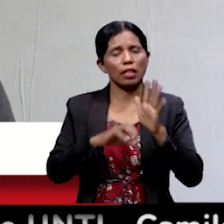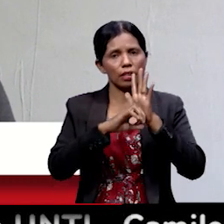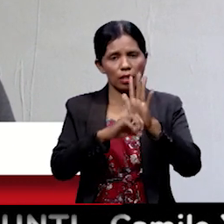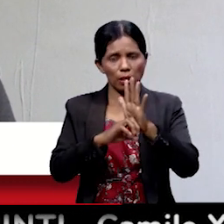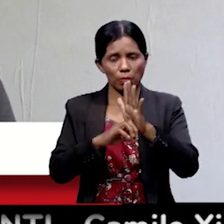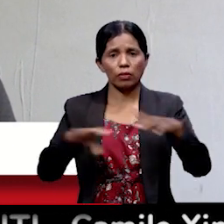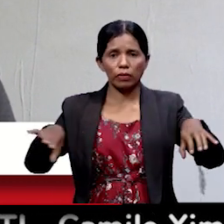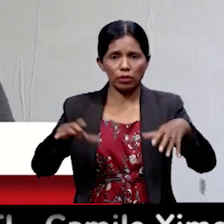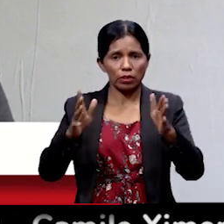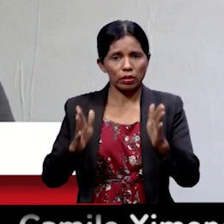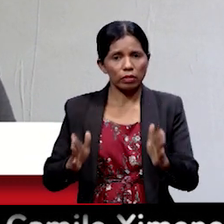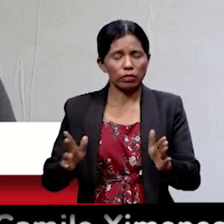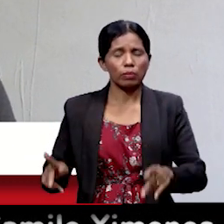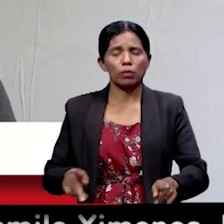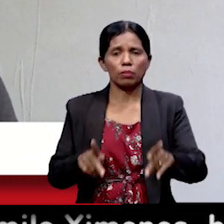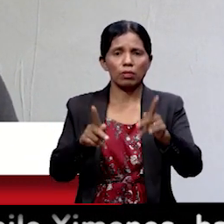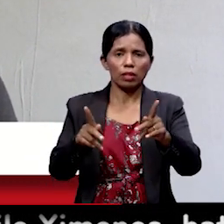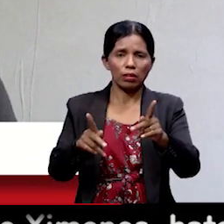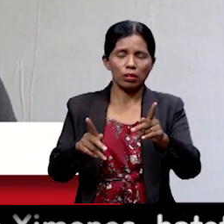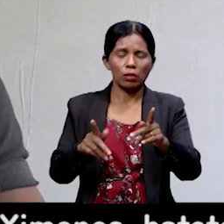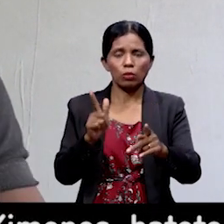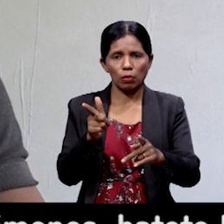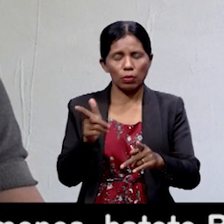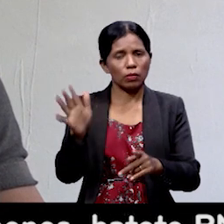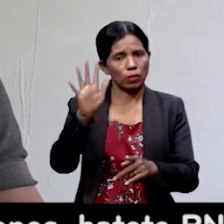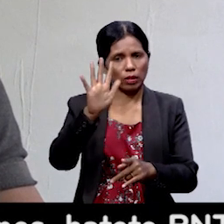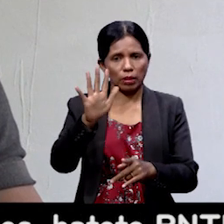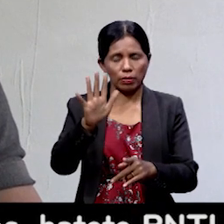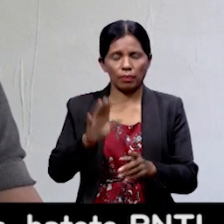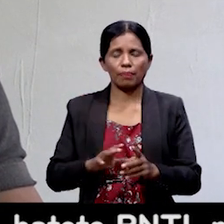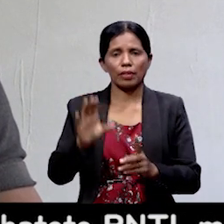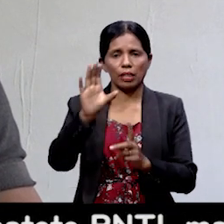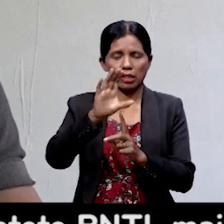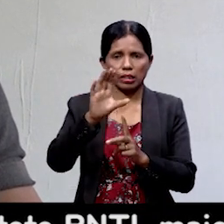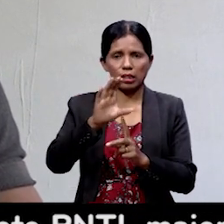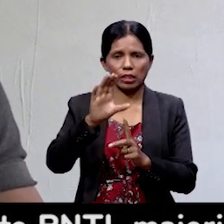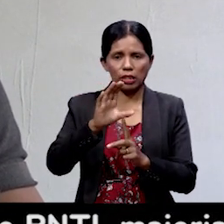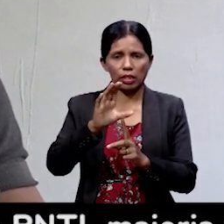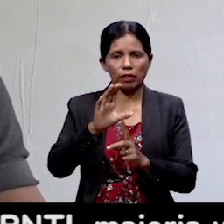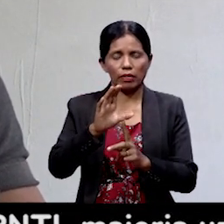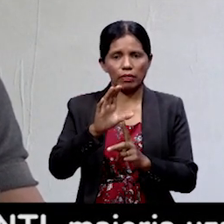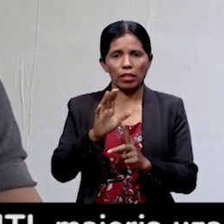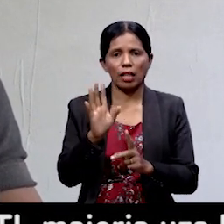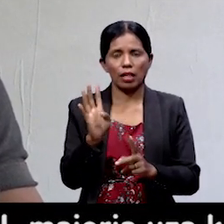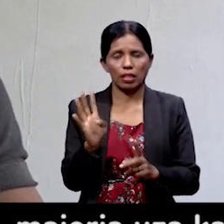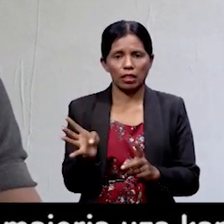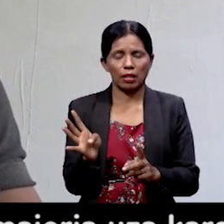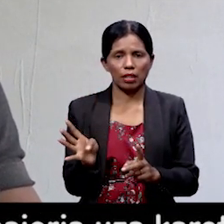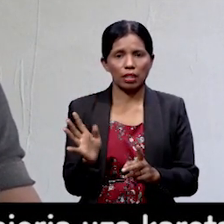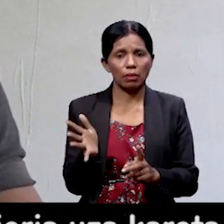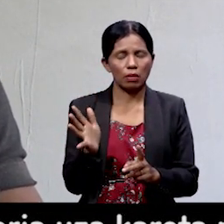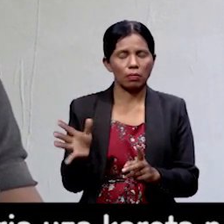público não leva $25. Para chefe de secção, $50. Para chefe de